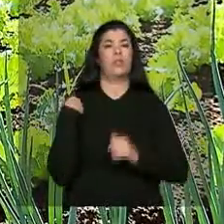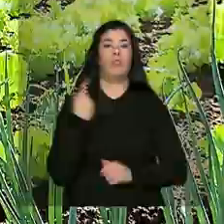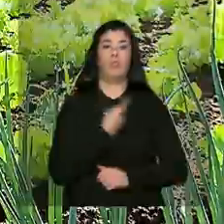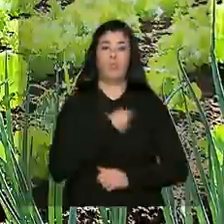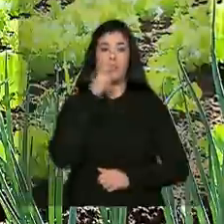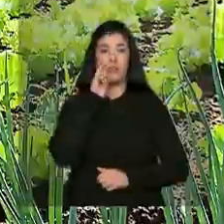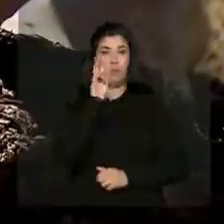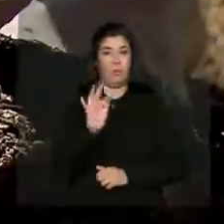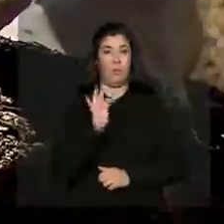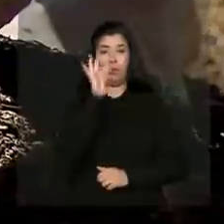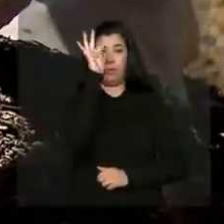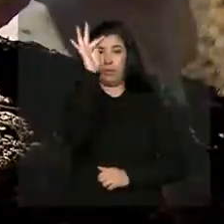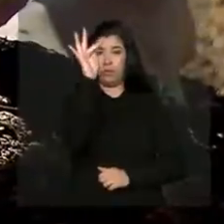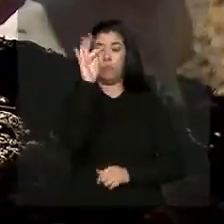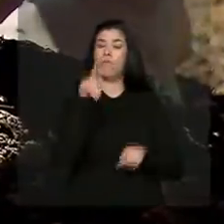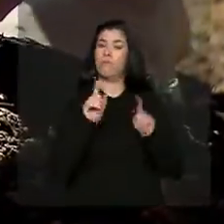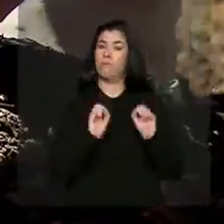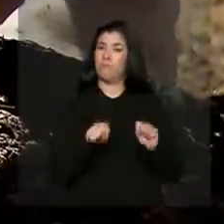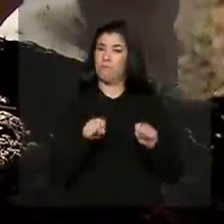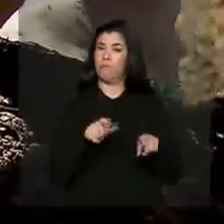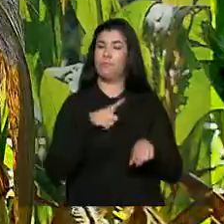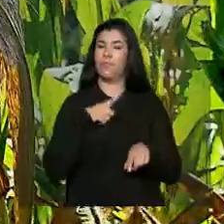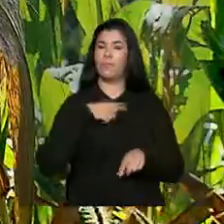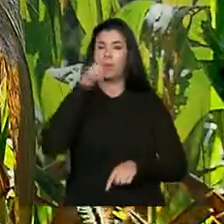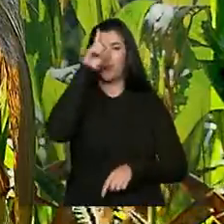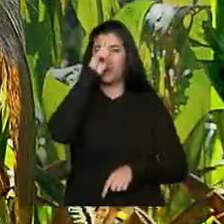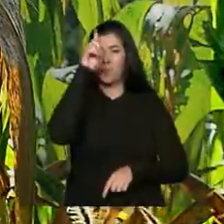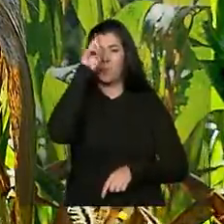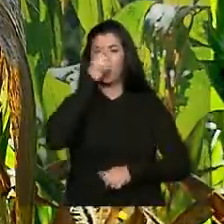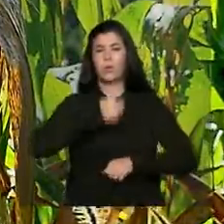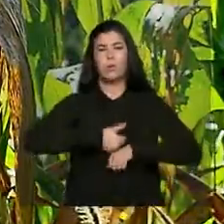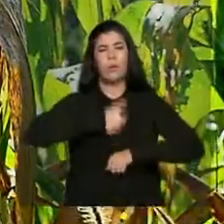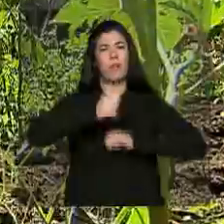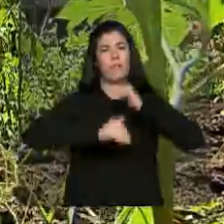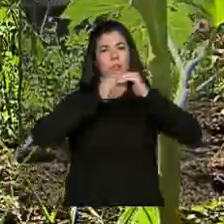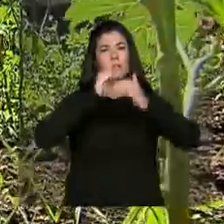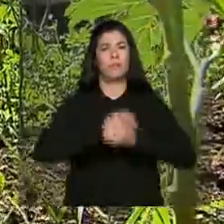quer olhar para frente, quer olhar para o futuro, cada dia melhorando, cada dia melhor.